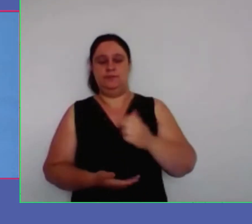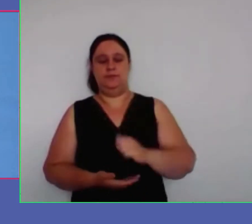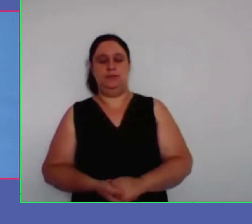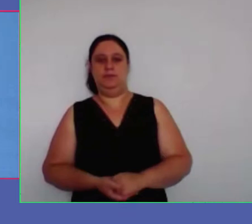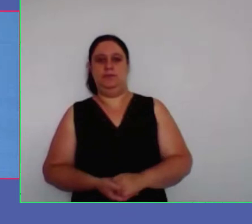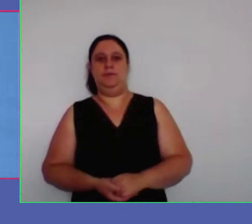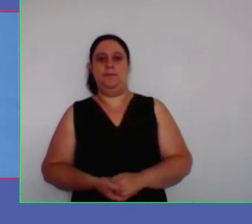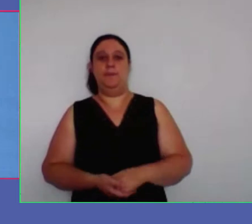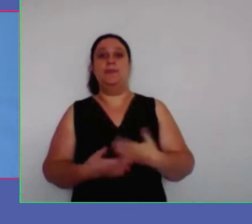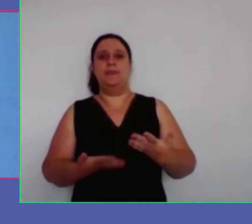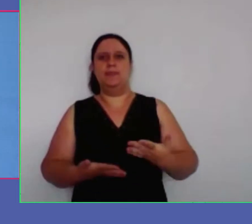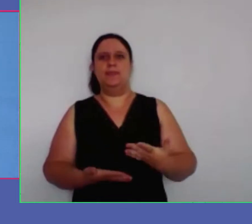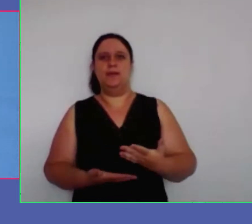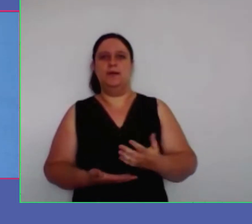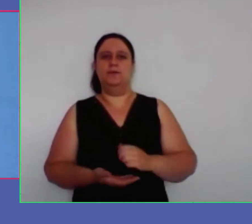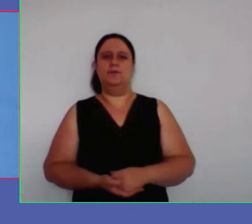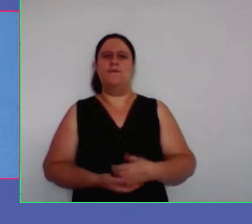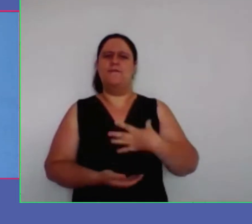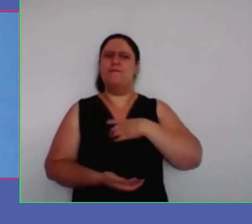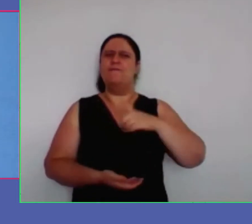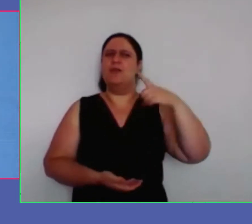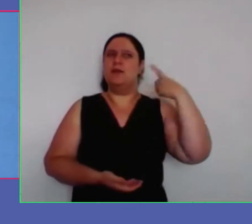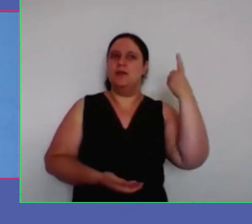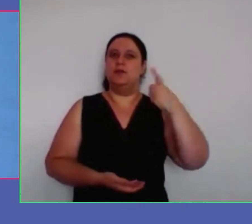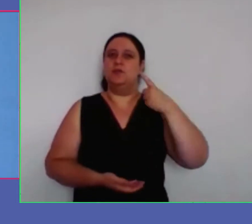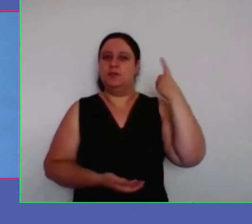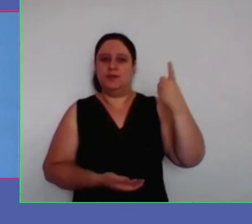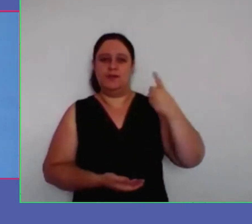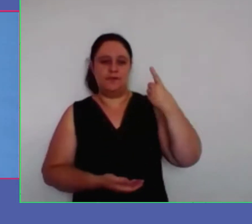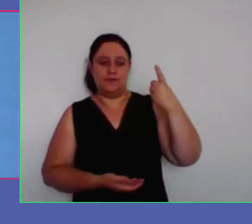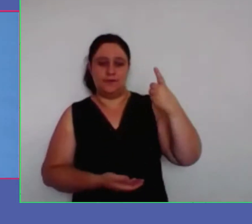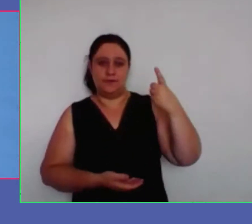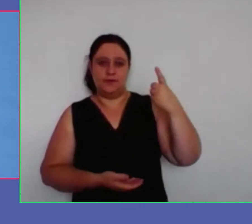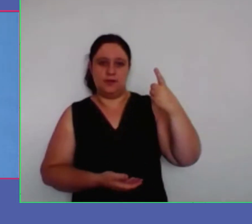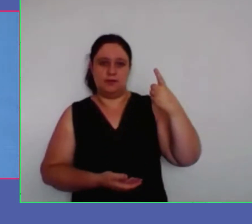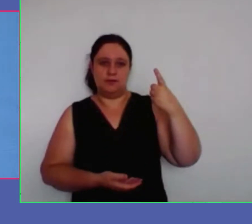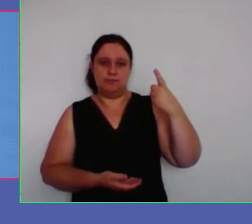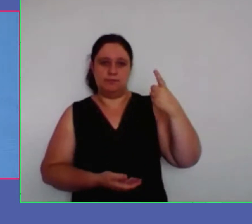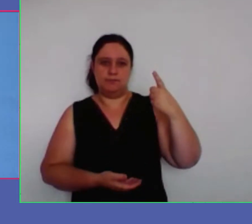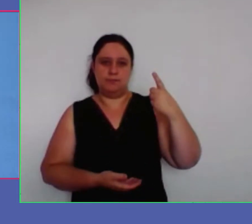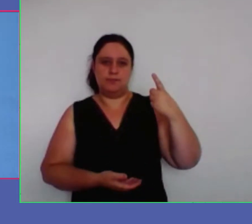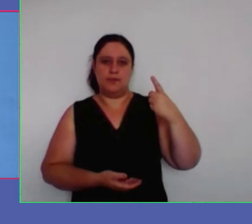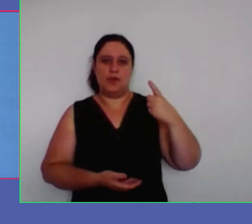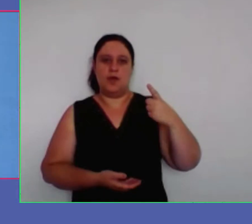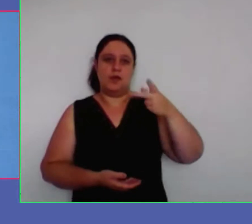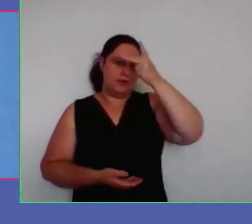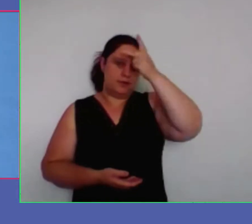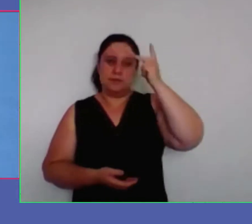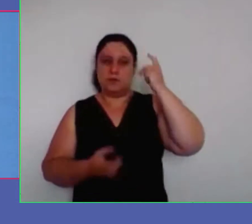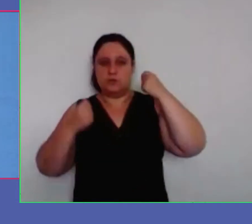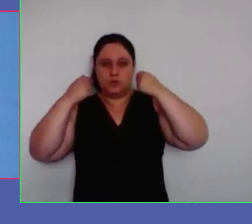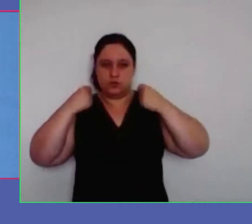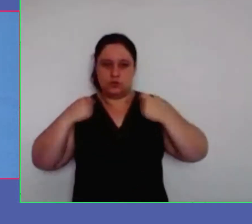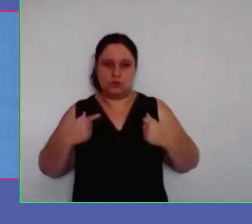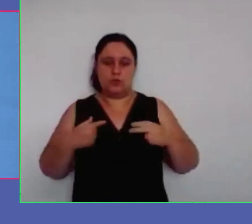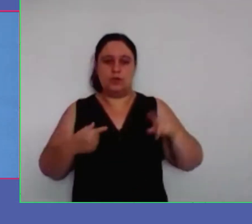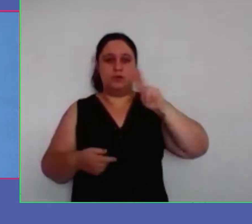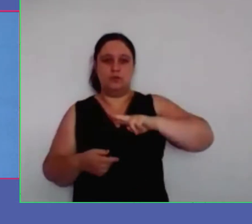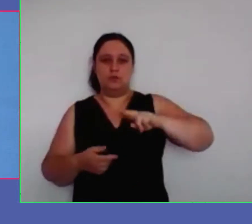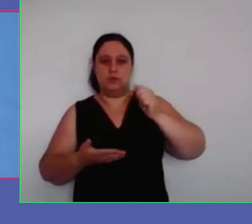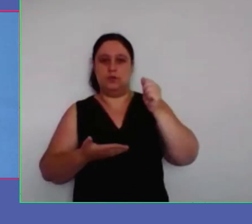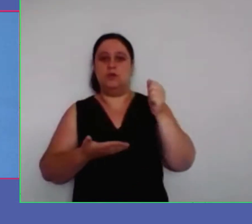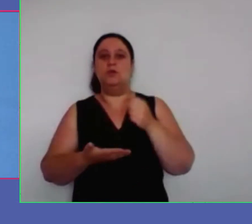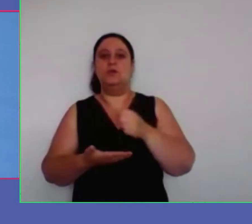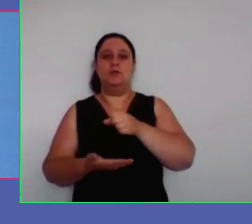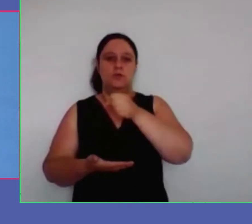de Davi é um termo usado pelos judeus do Antigo Testamento para Messias que haveria de